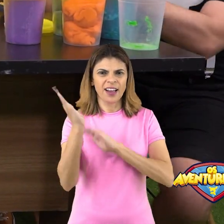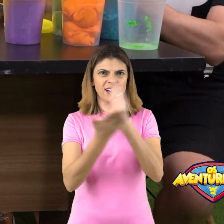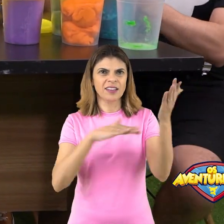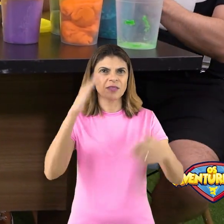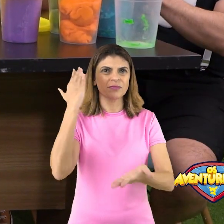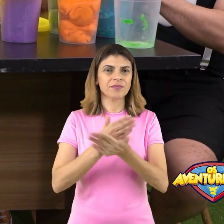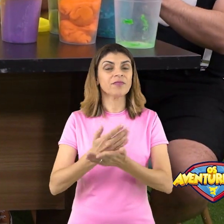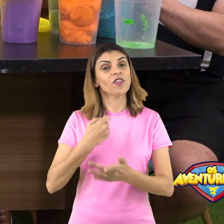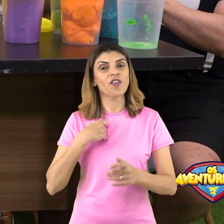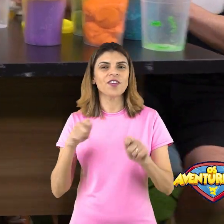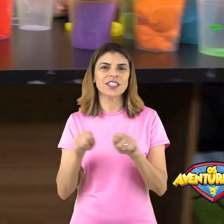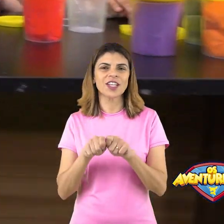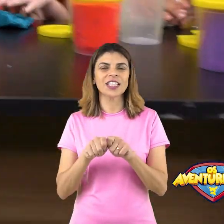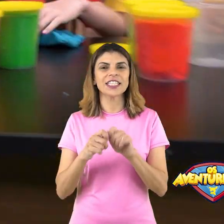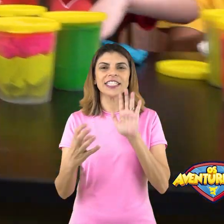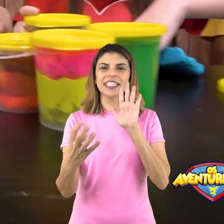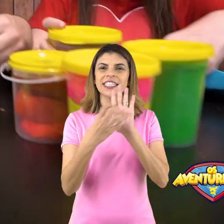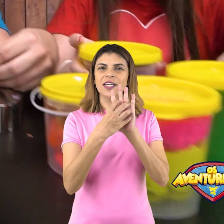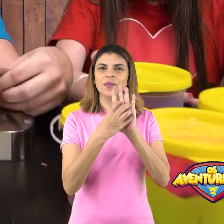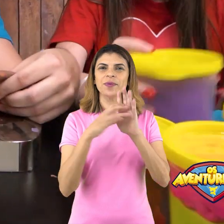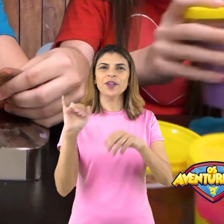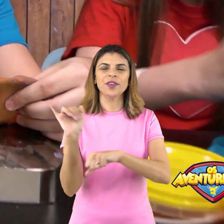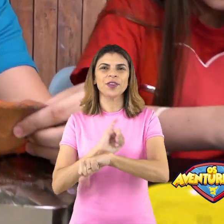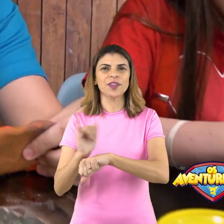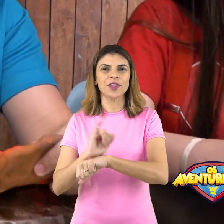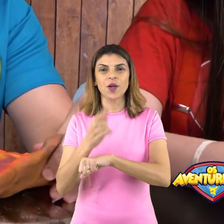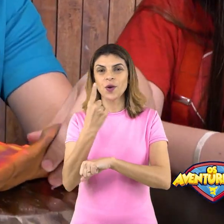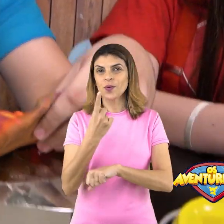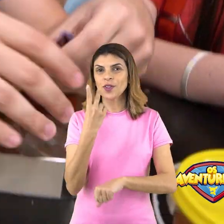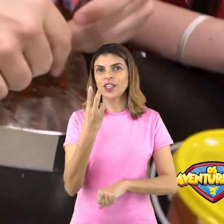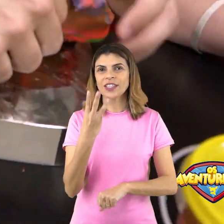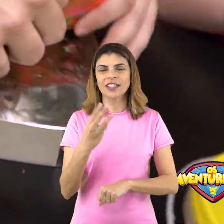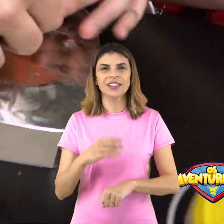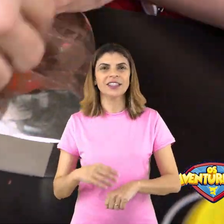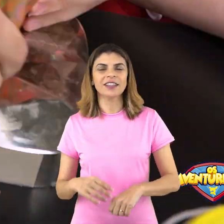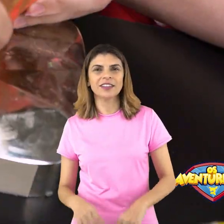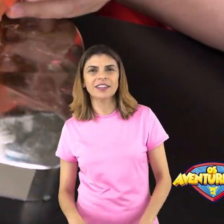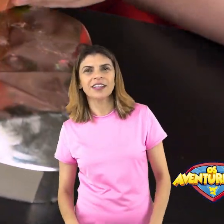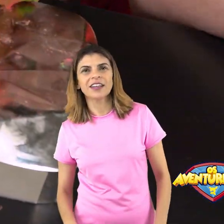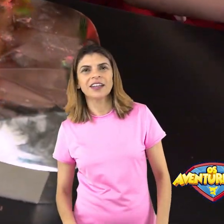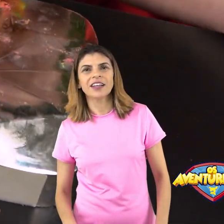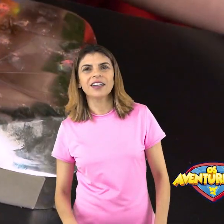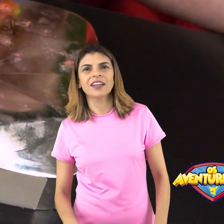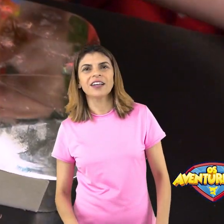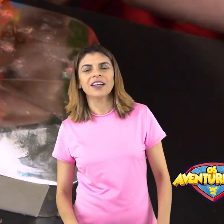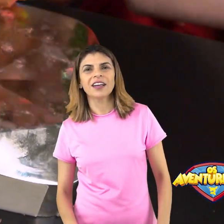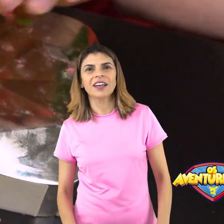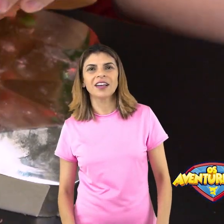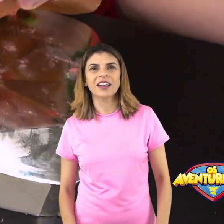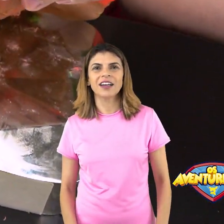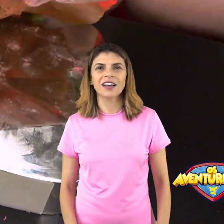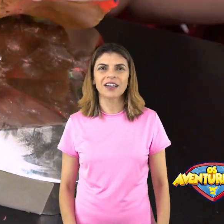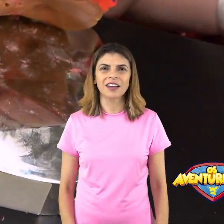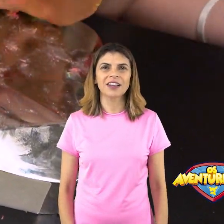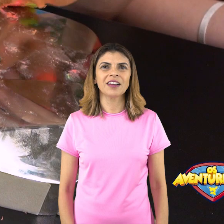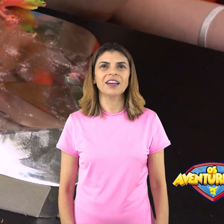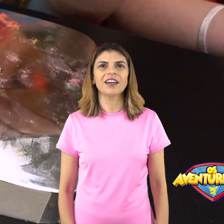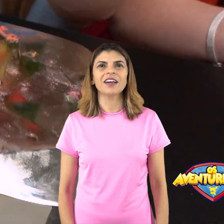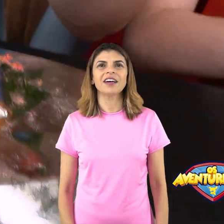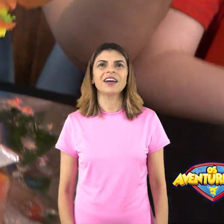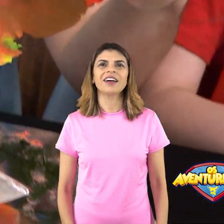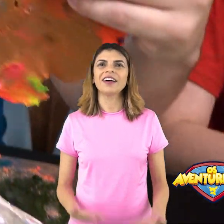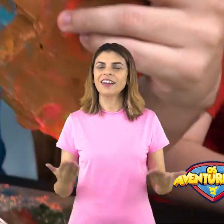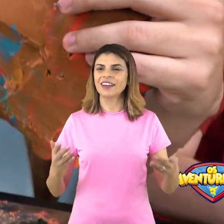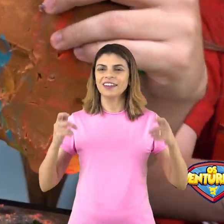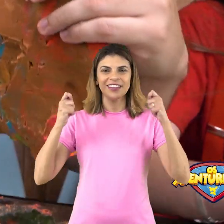ficar com o símbolo do YouTube. Mostra aqui. Ó, um, dois, três. Mostra aqui. Um, dois, três e...